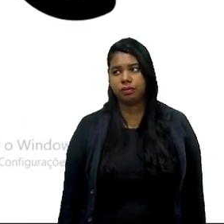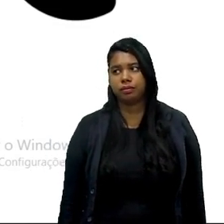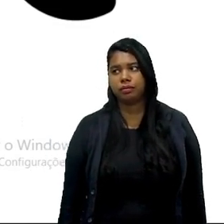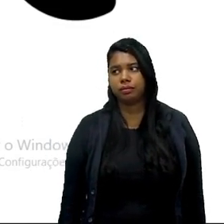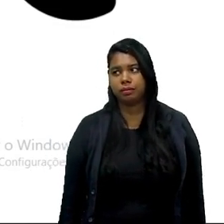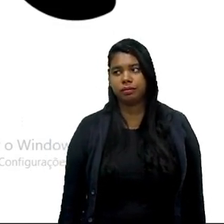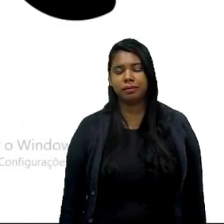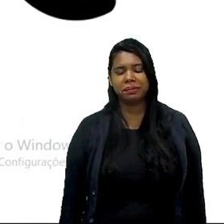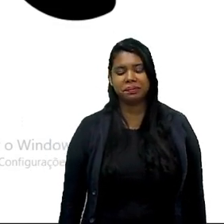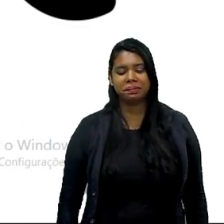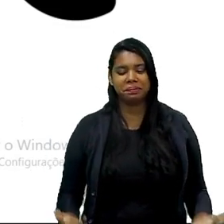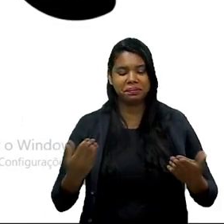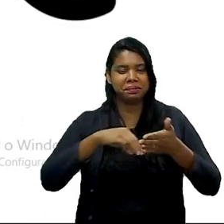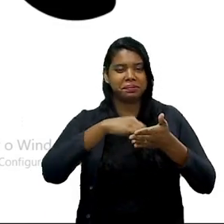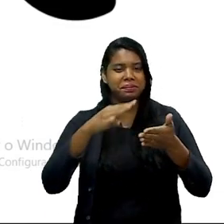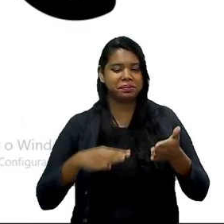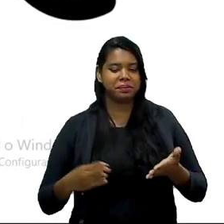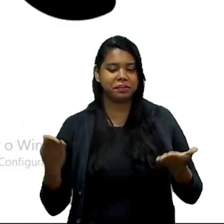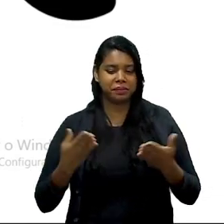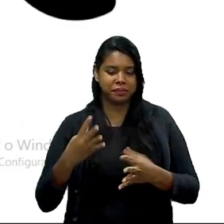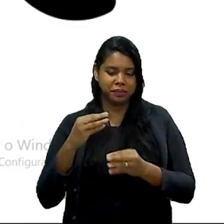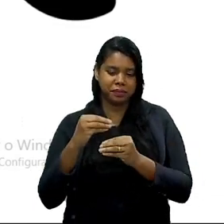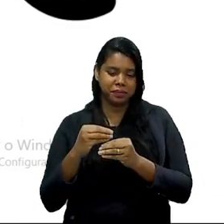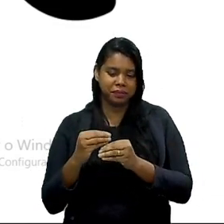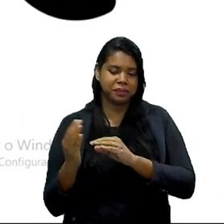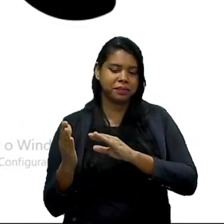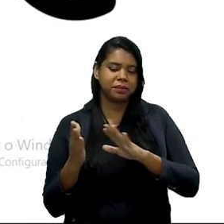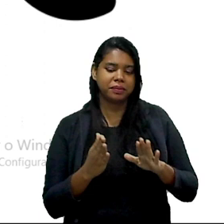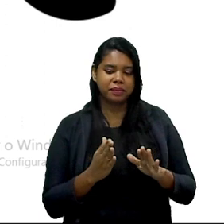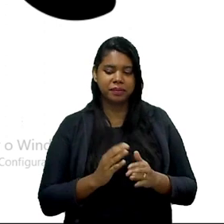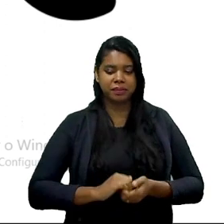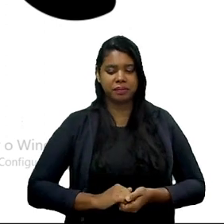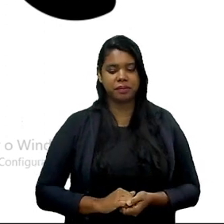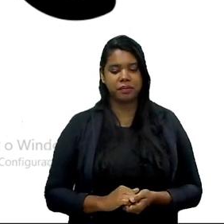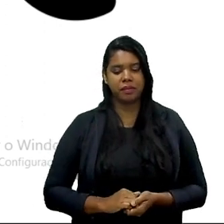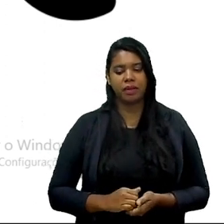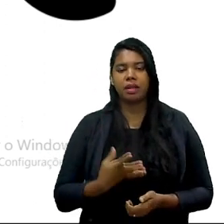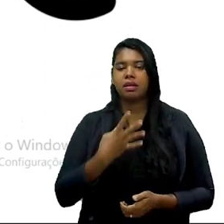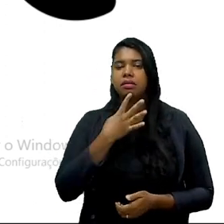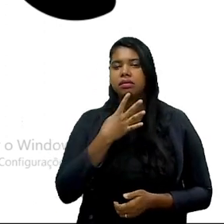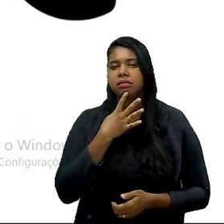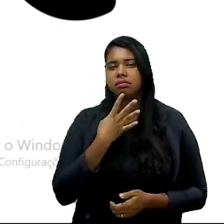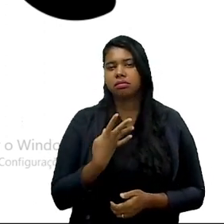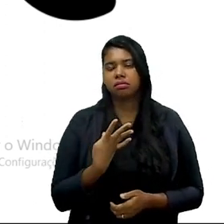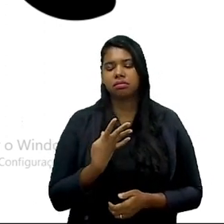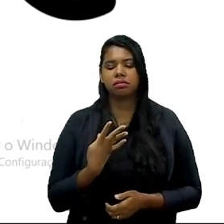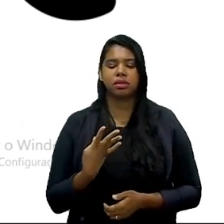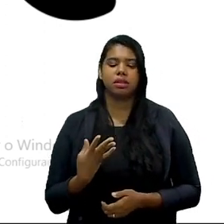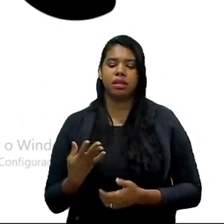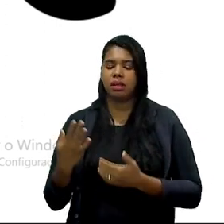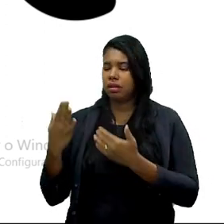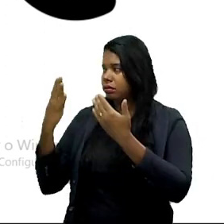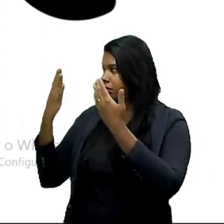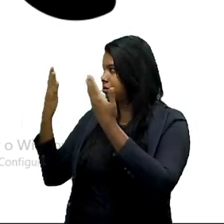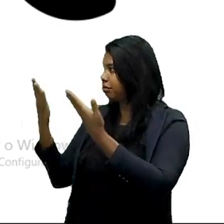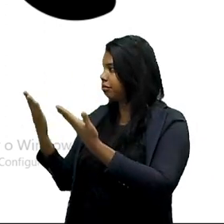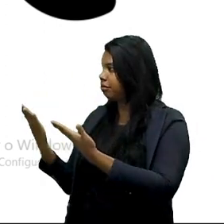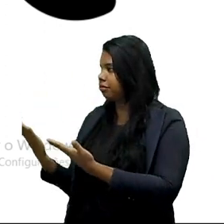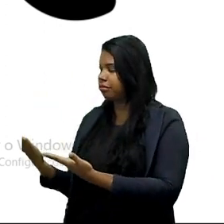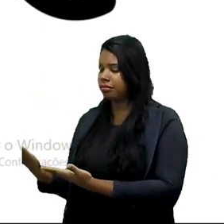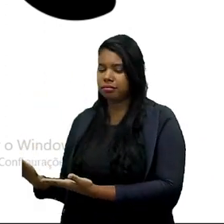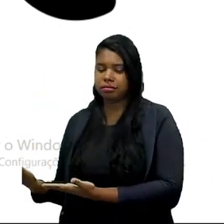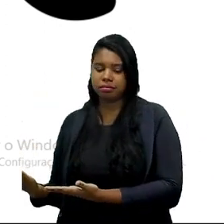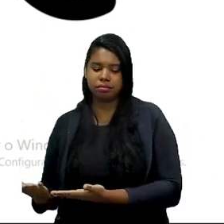Aí existem alguns métodos de custeio, não é? Então, os métodos mais conhecidos é o que nós chamamos de método por